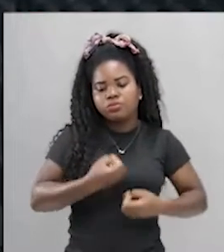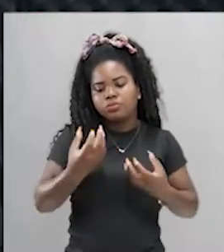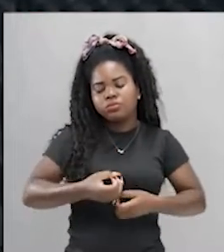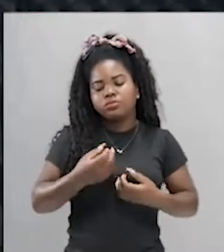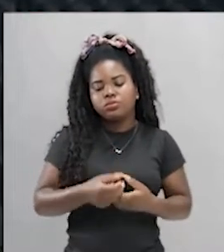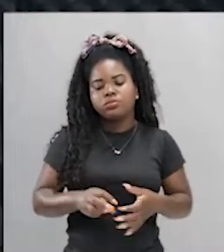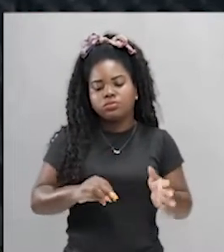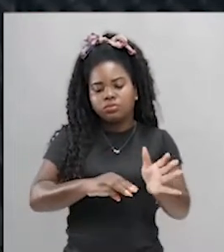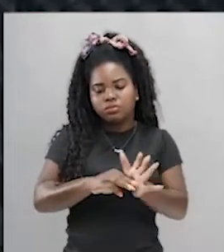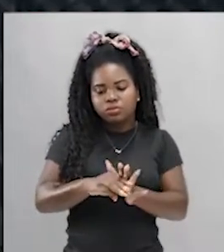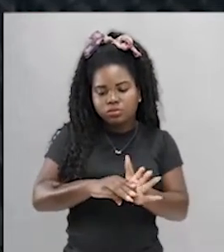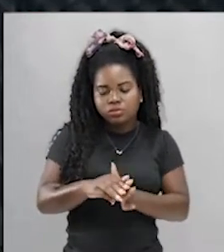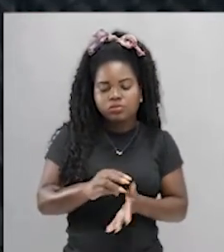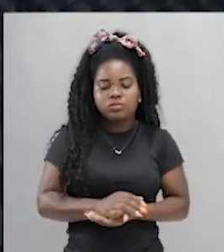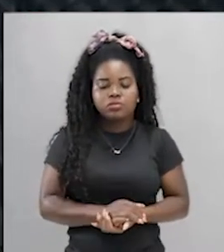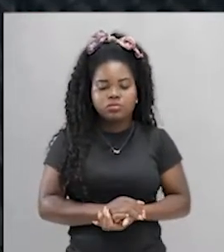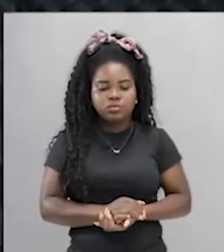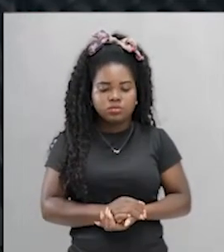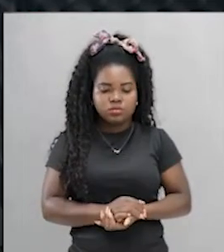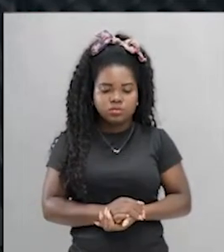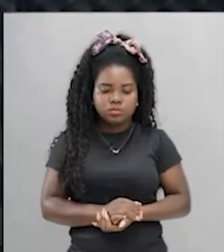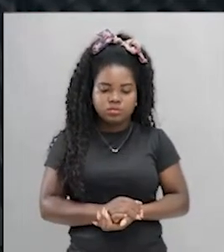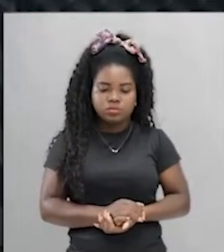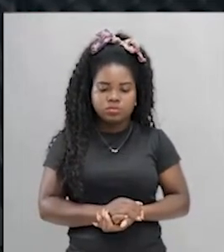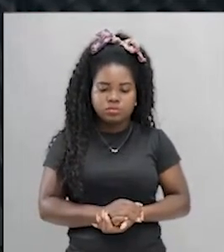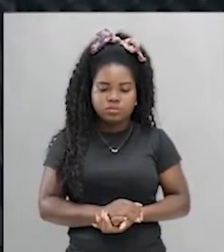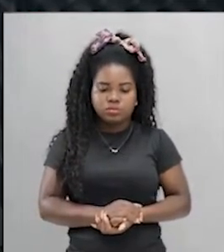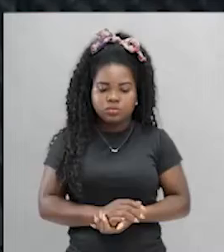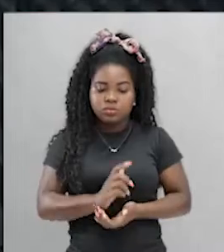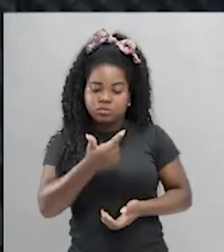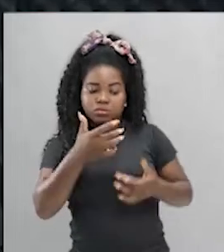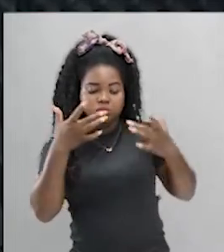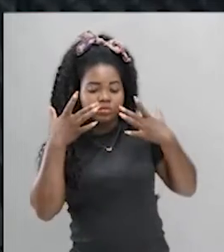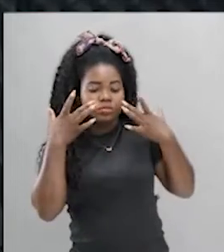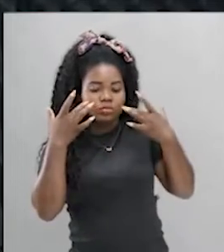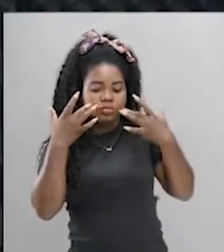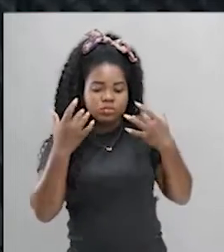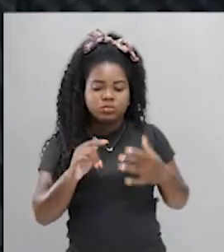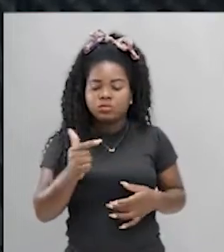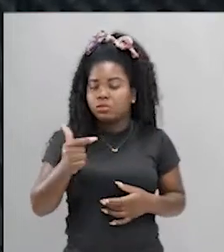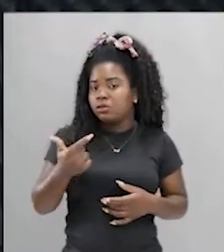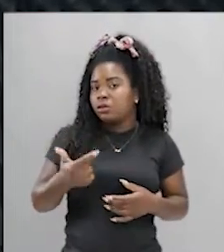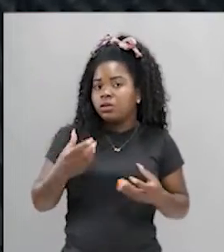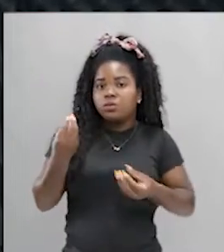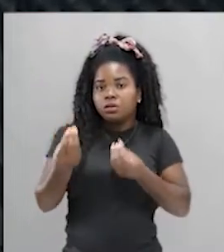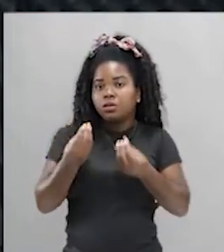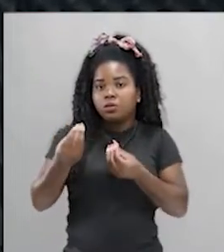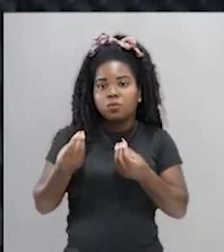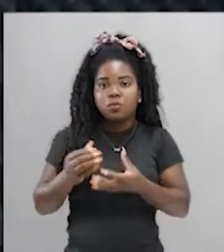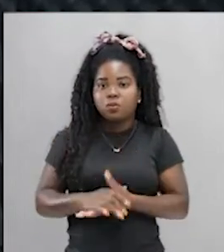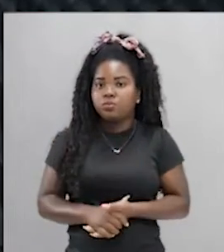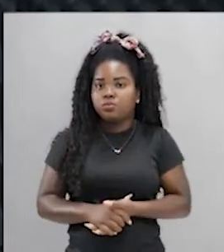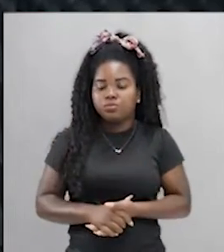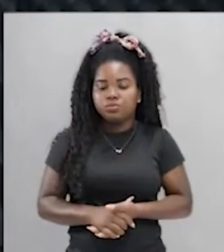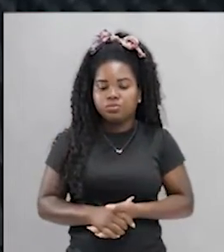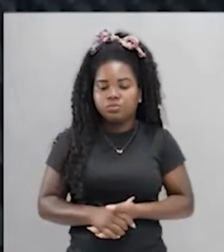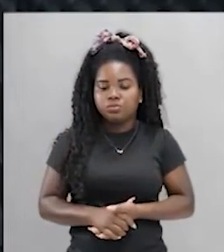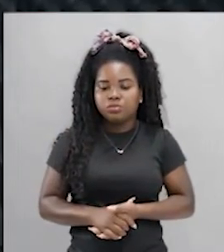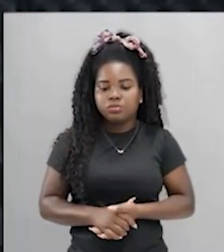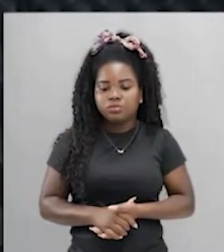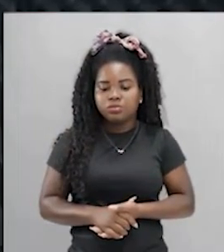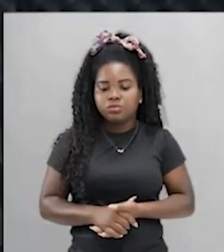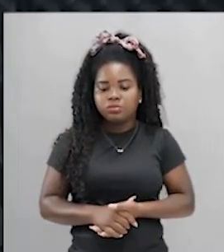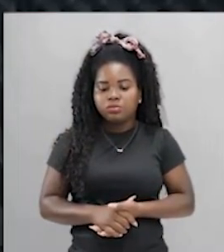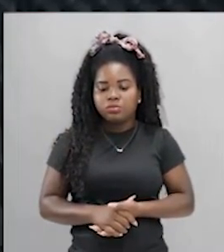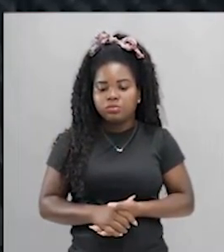dessas técnicas. Segundo Grotowski, sem ator não há teatro. E ele está certo. Né? A questão é que ele